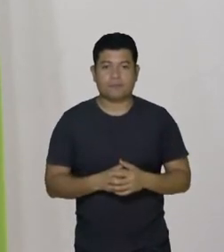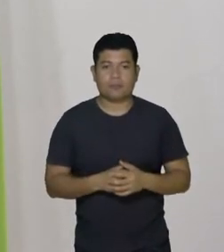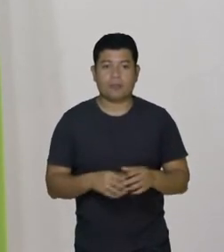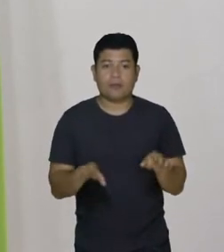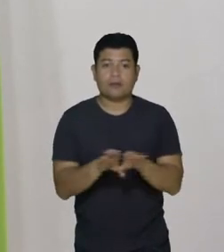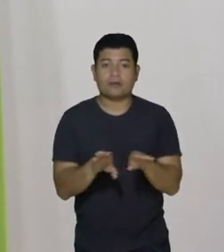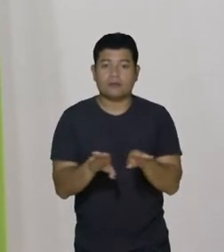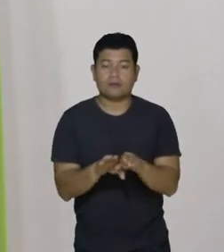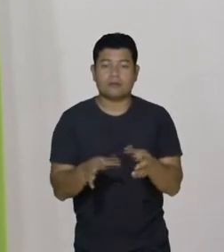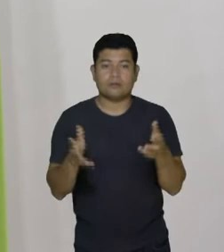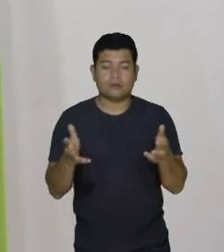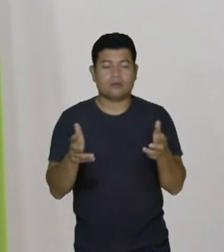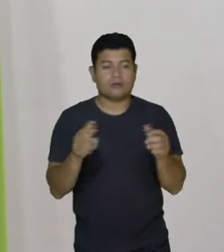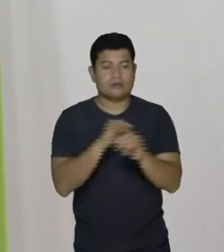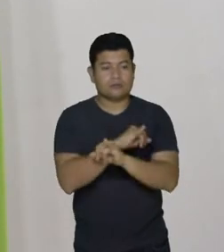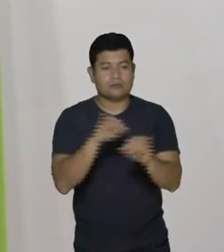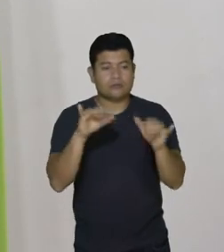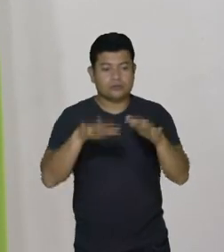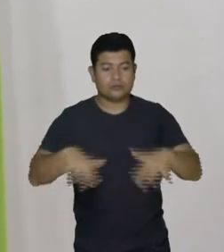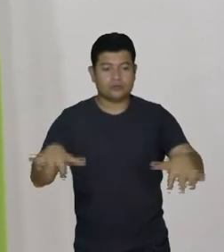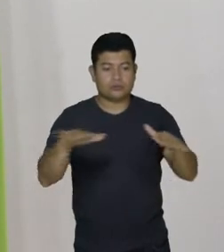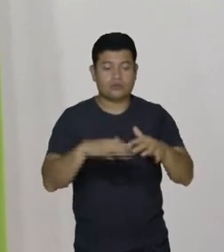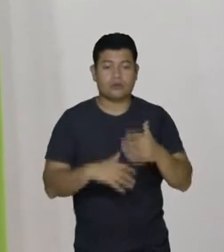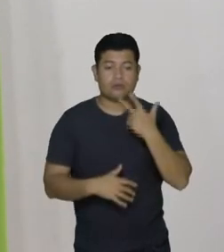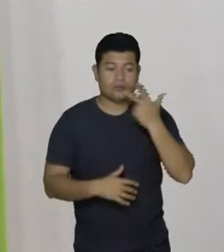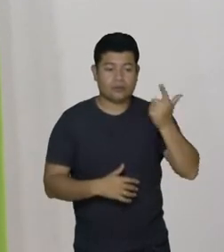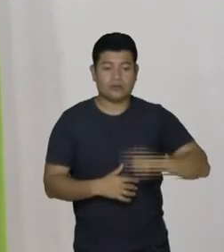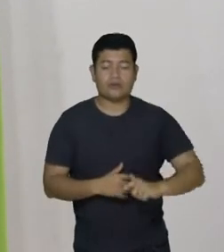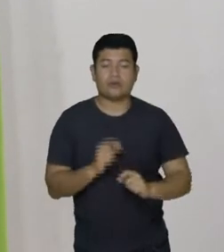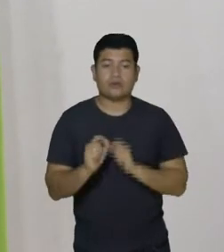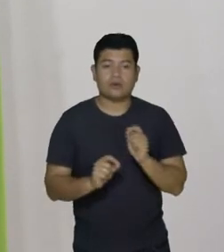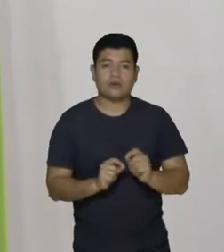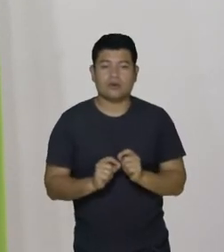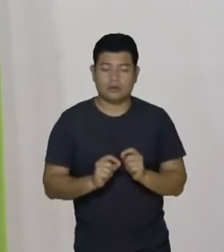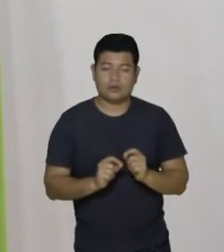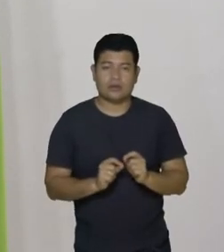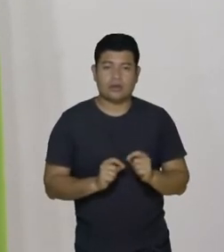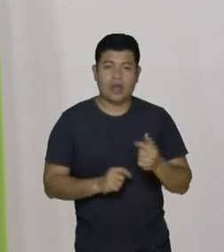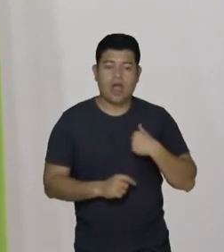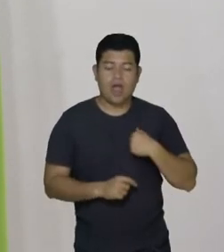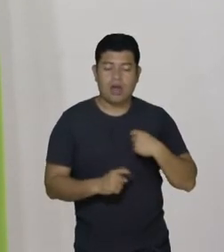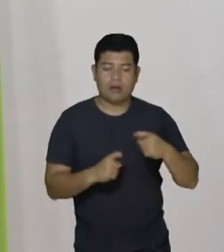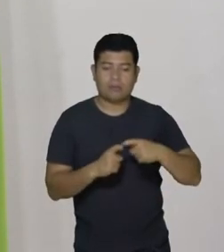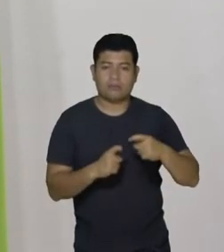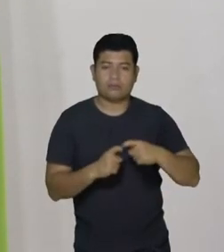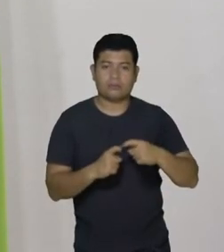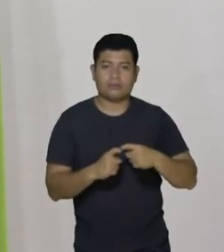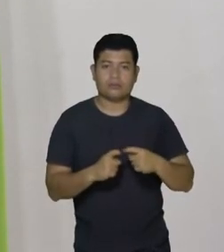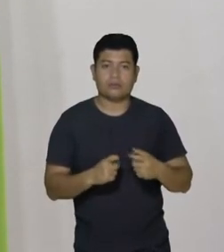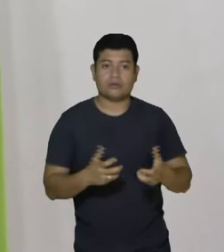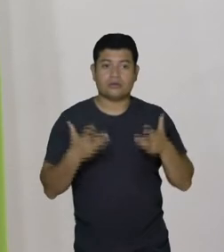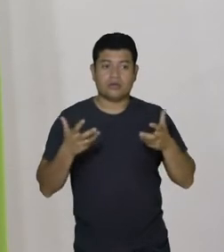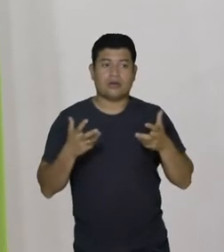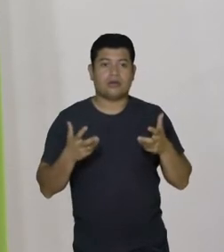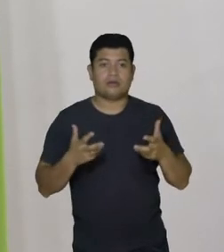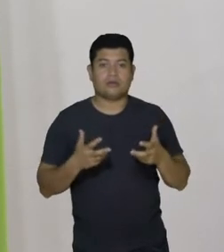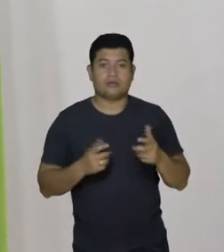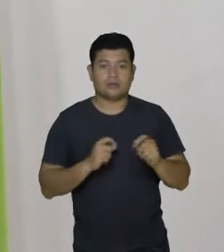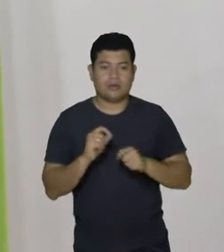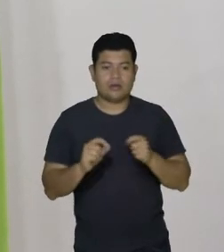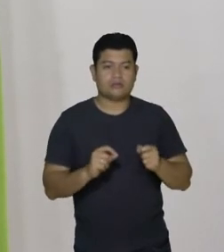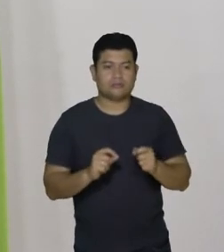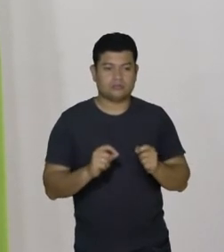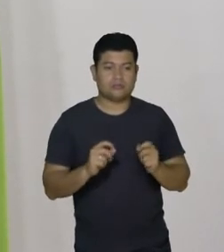que, reiterando, que como médico eu pretendo ser o interlocutor